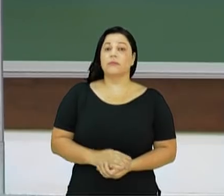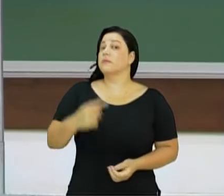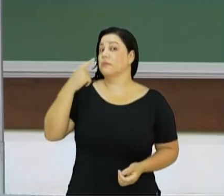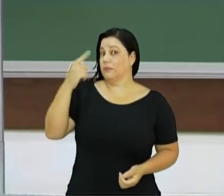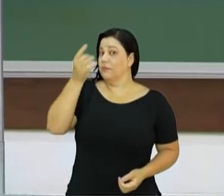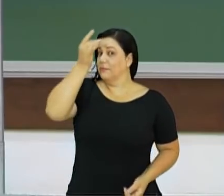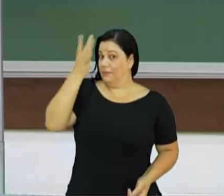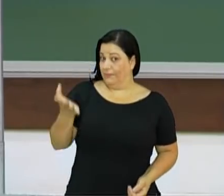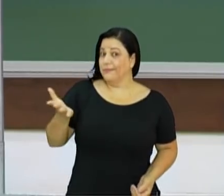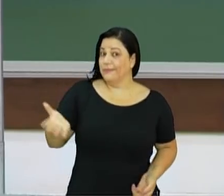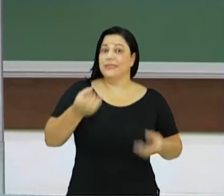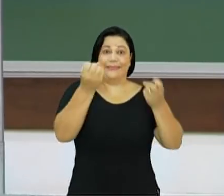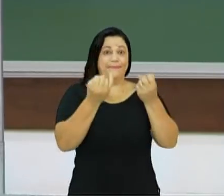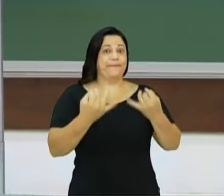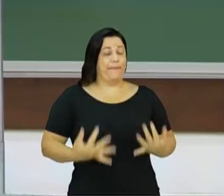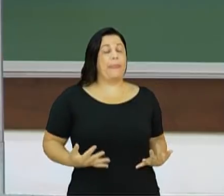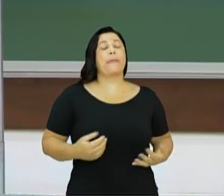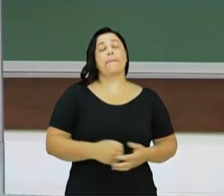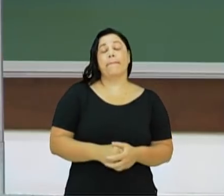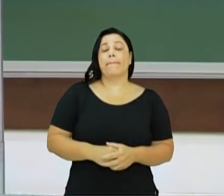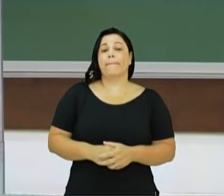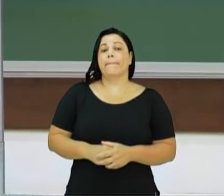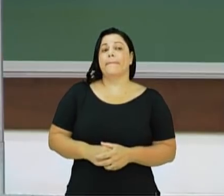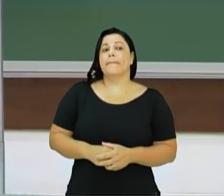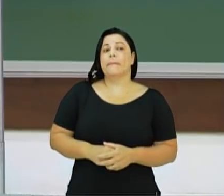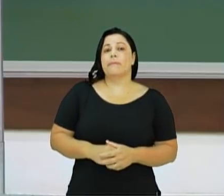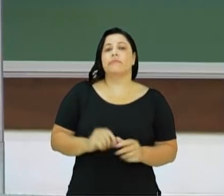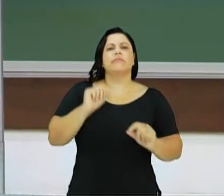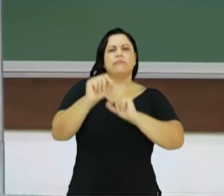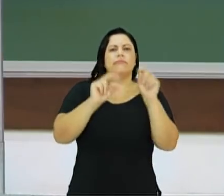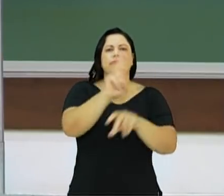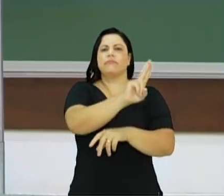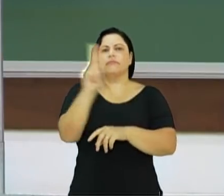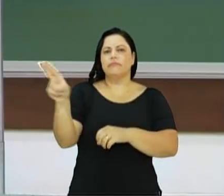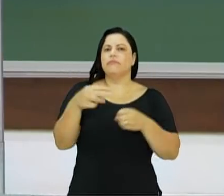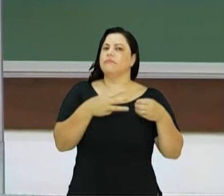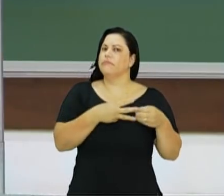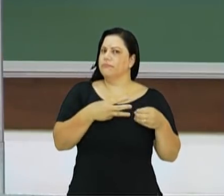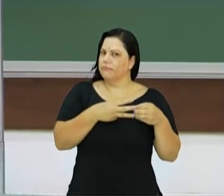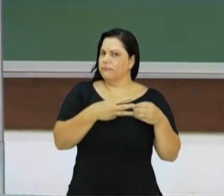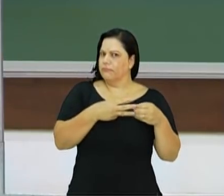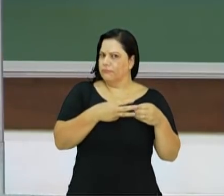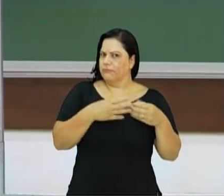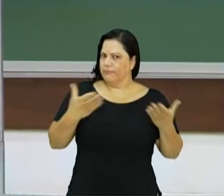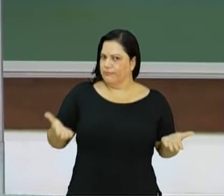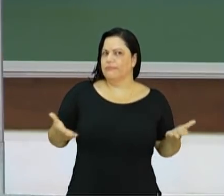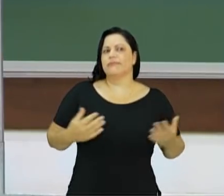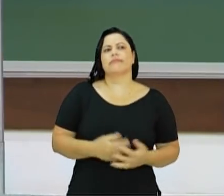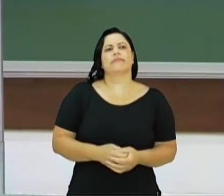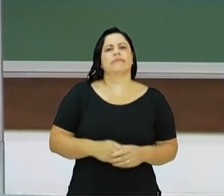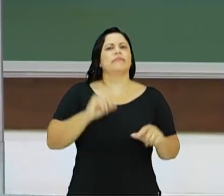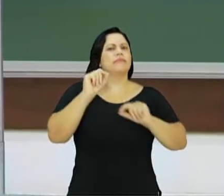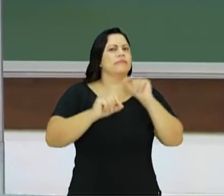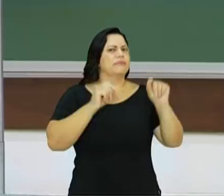Então essa é fácil, como eu falei, a gente está falando do nome dessa célula, né, durante toda a aula ali. Então, letra